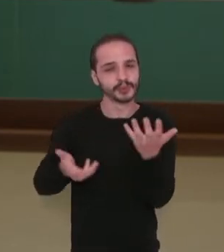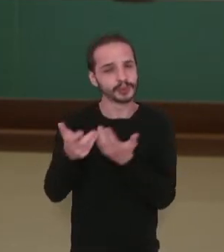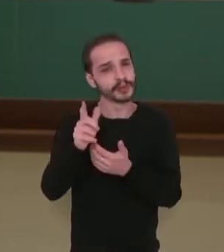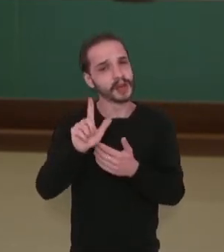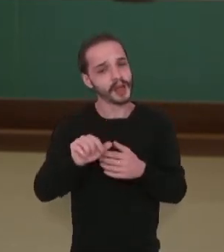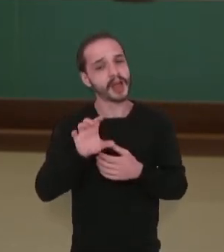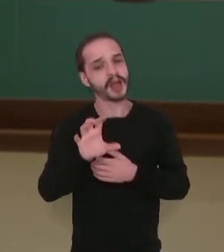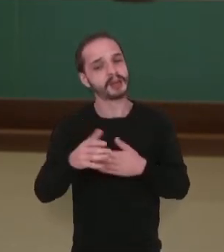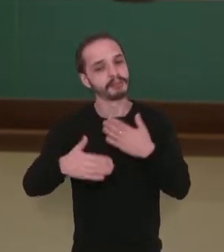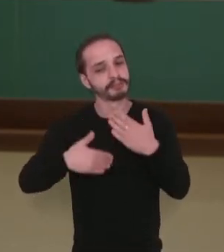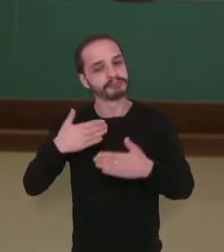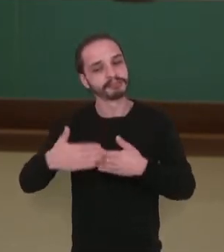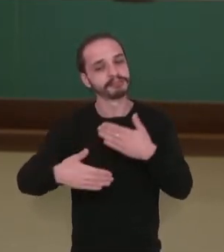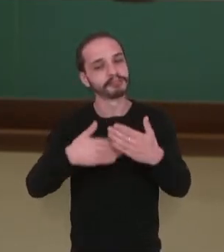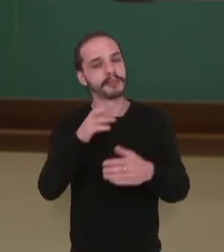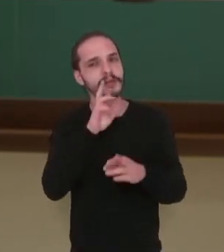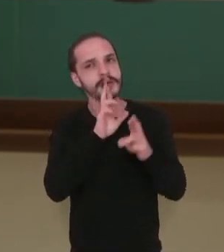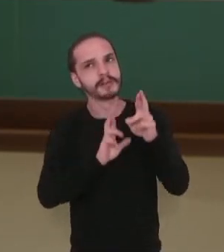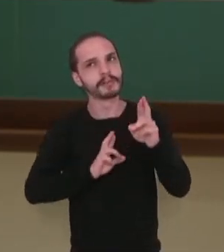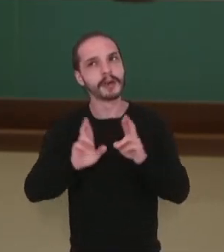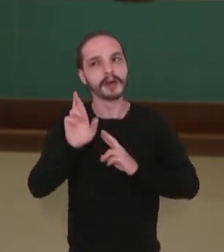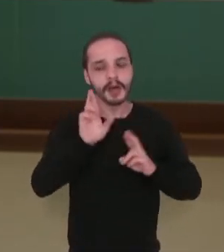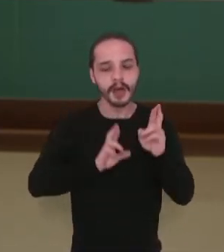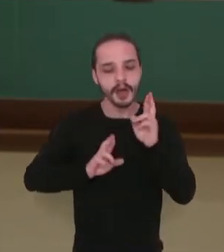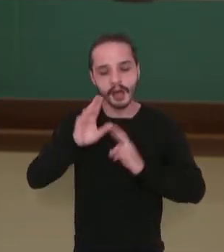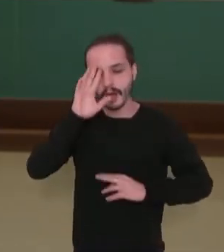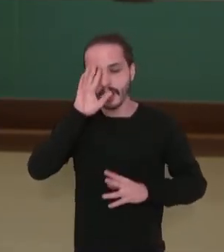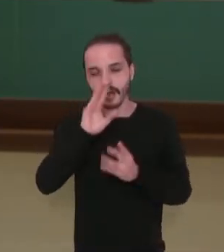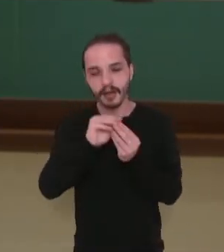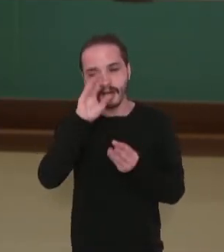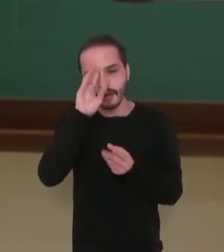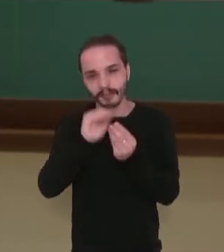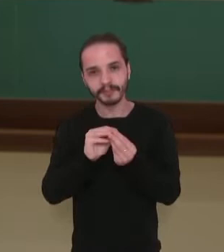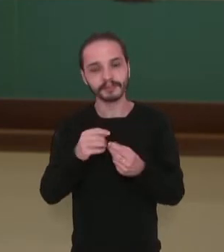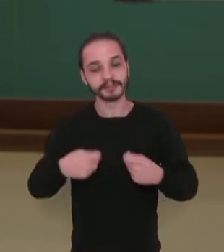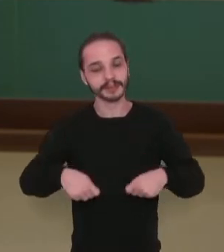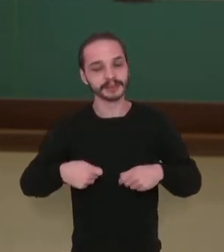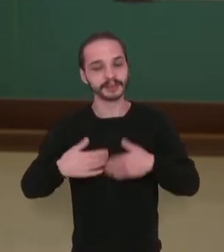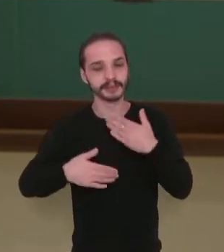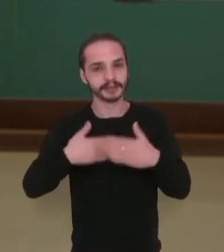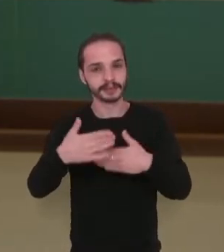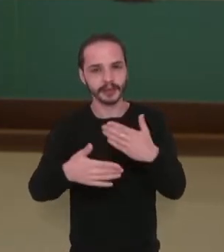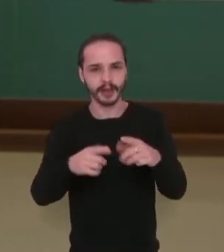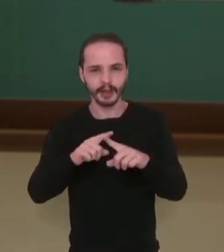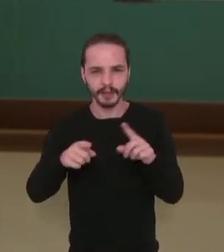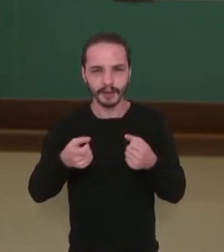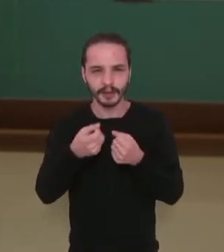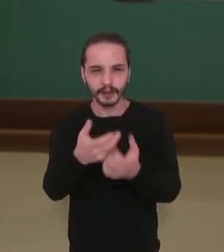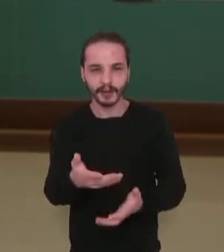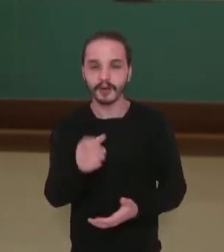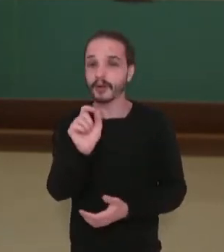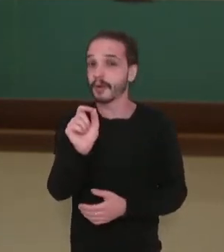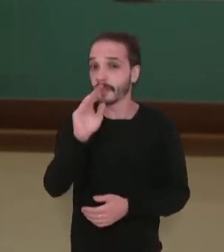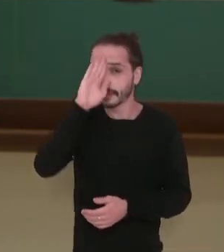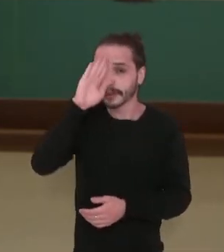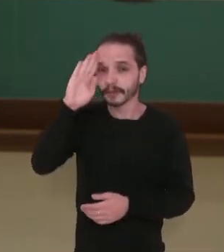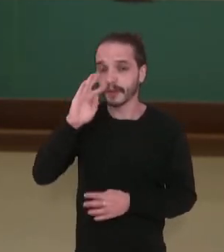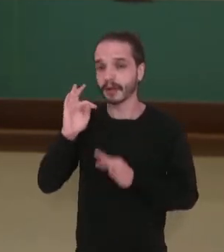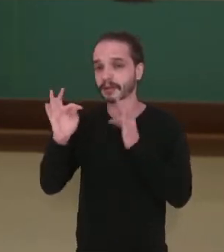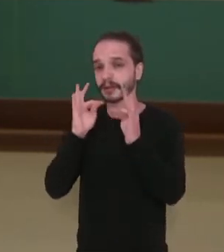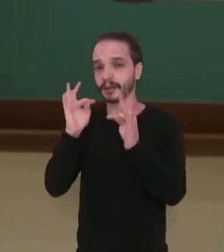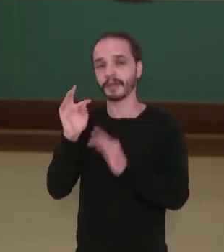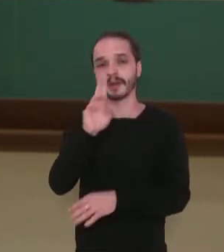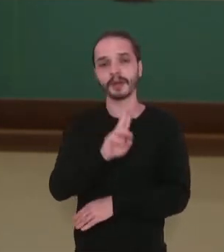vai conseguindo obter respostas também, né? Conseguindo obter as respostas que a gente precisa. Mas eu conto para você, o principal tratamento que é